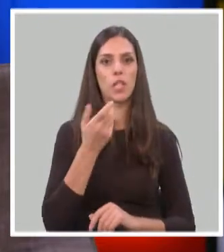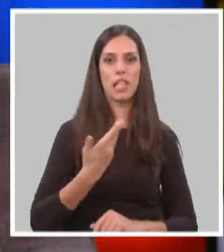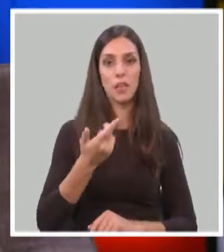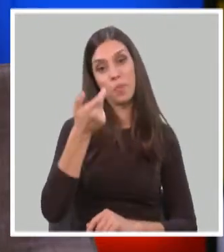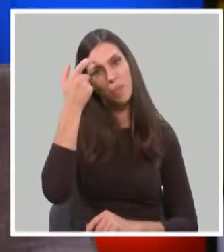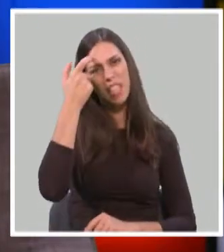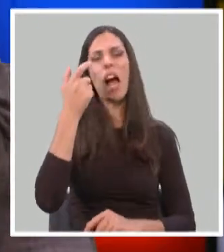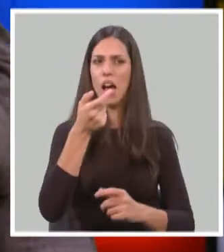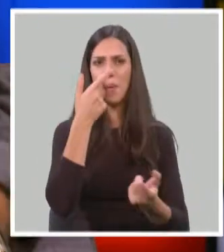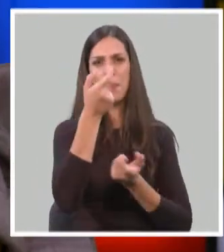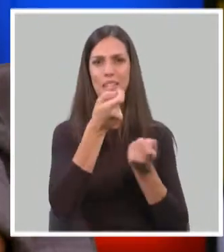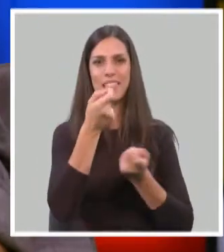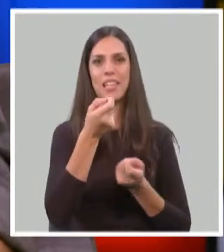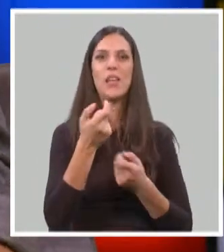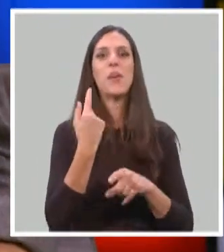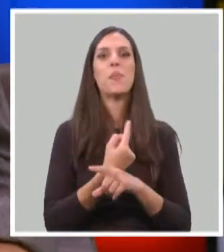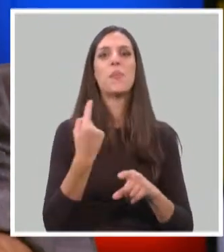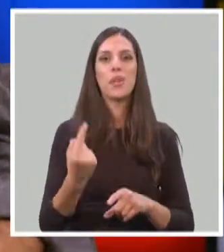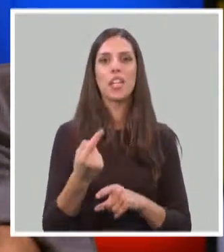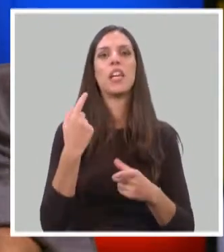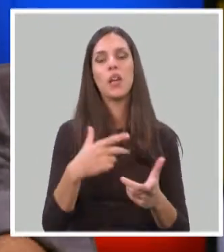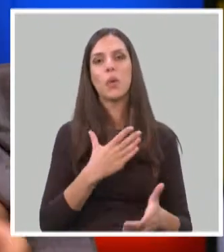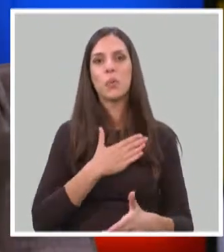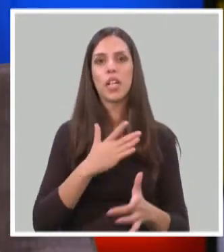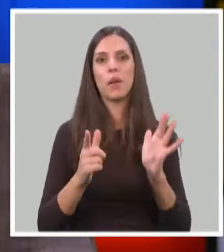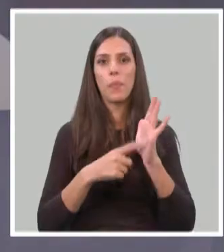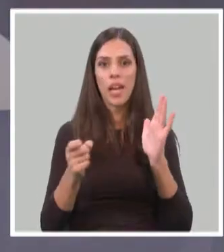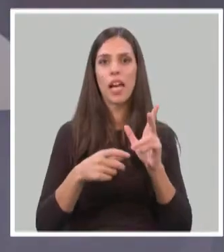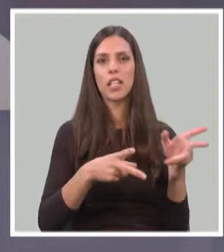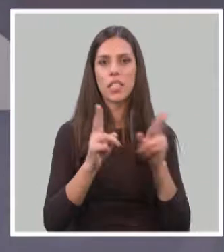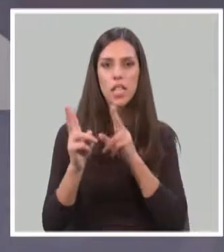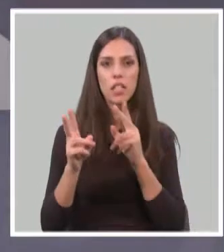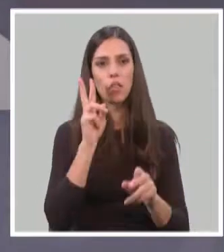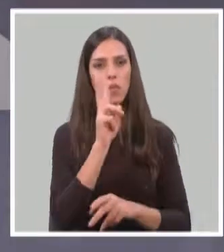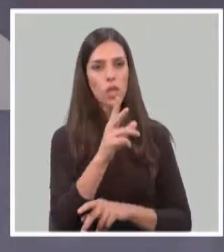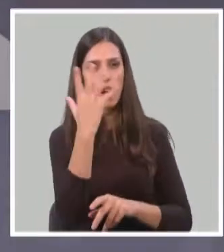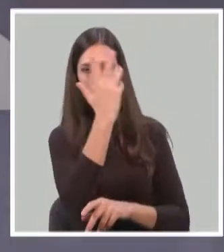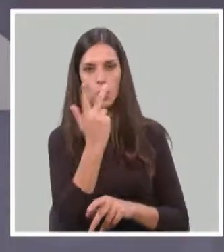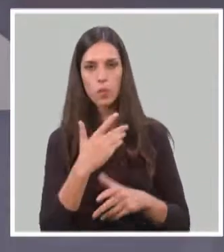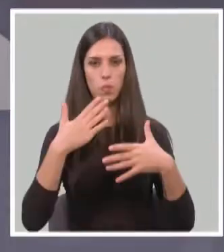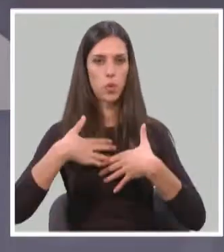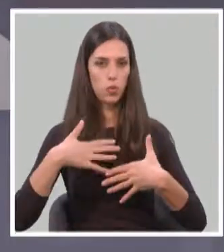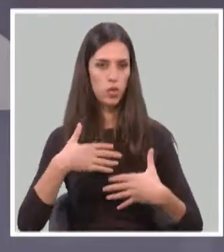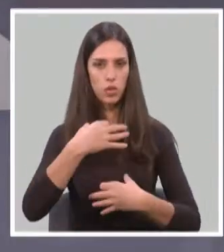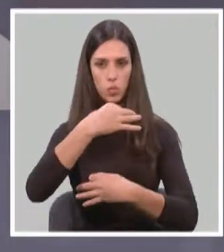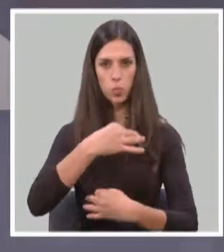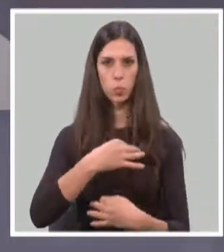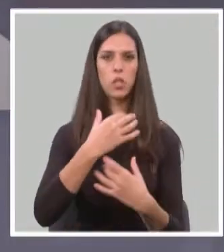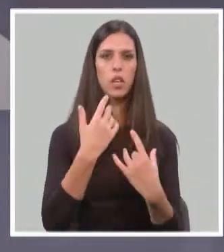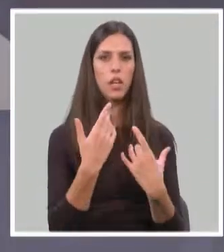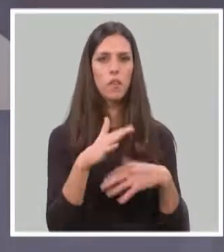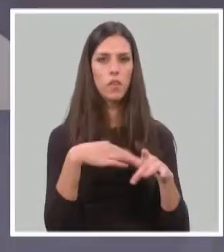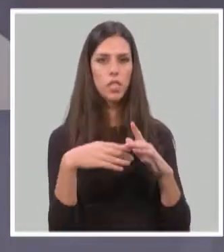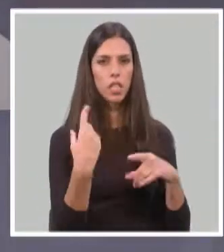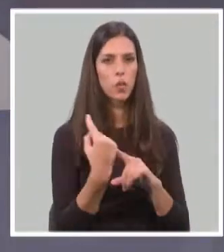era parecido, que eu gostava das séries americanas e então eu via os atores, pronto, bem vestidos e tal, a